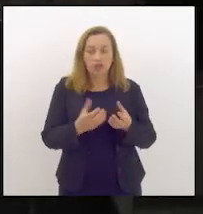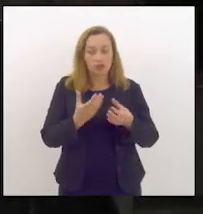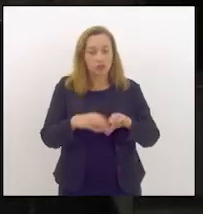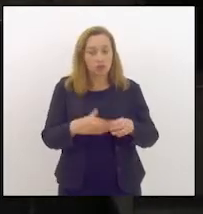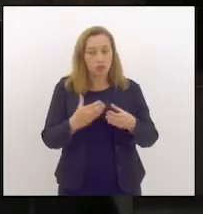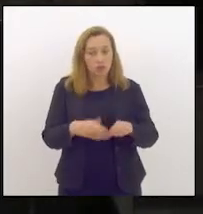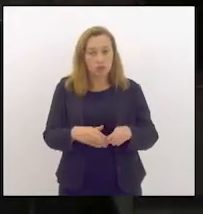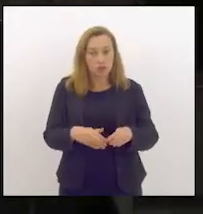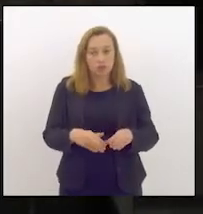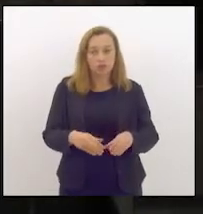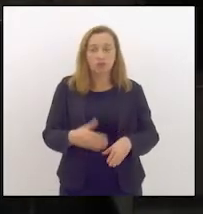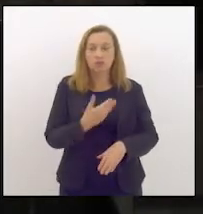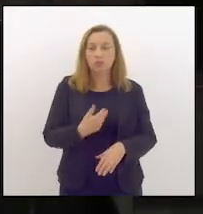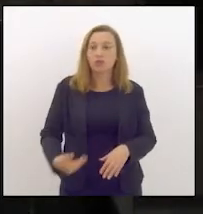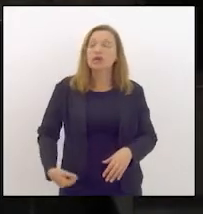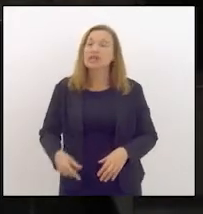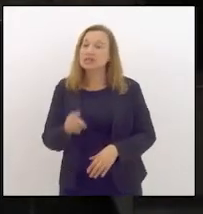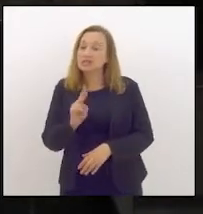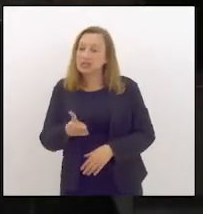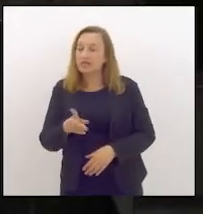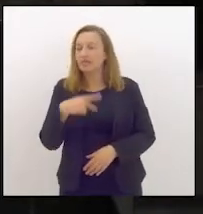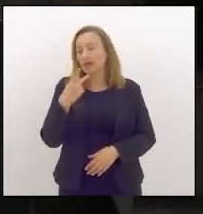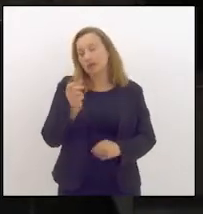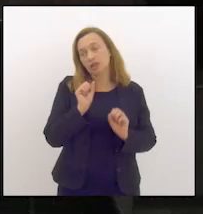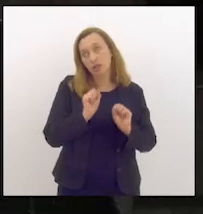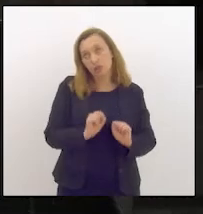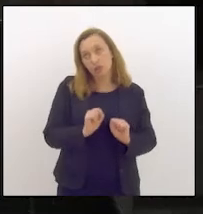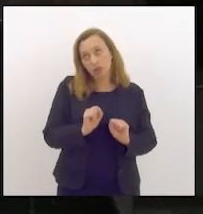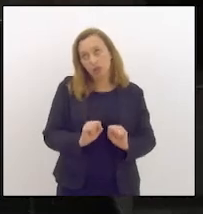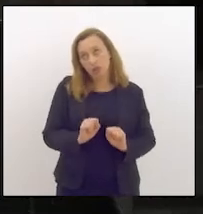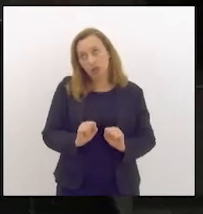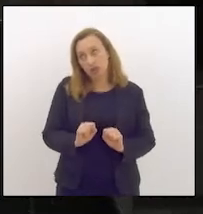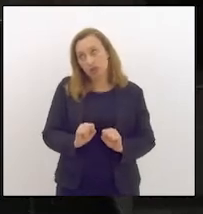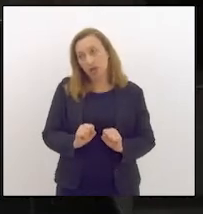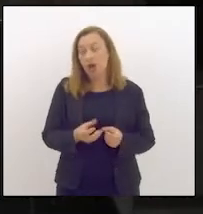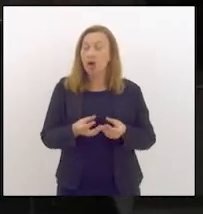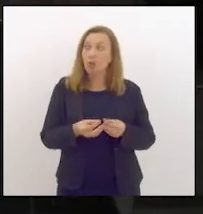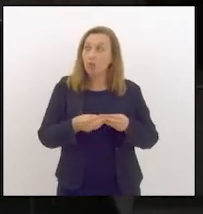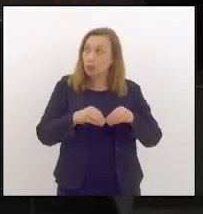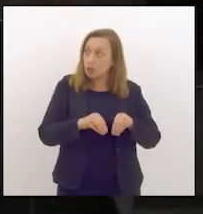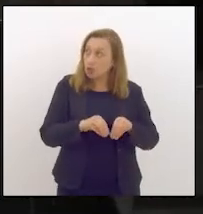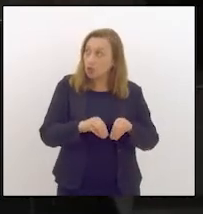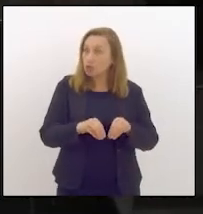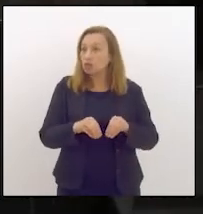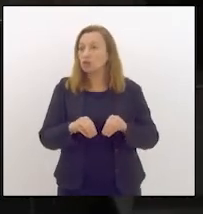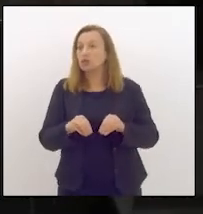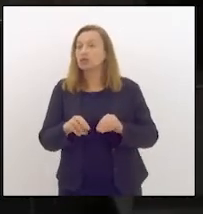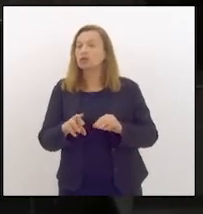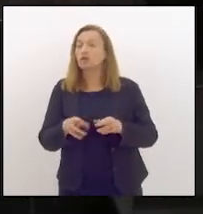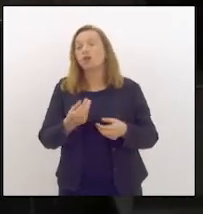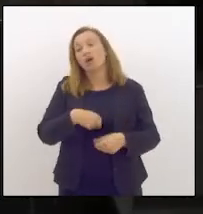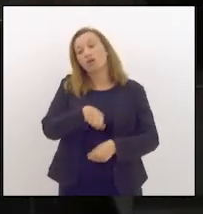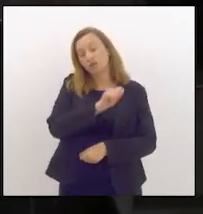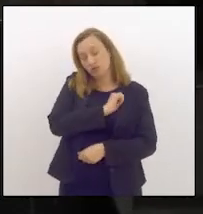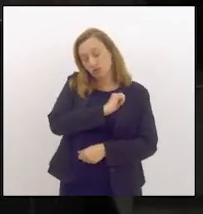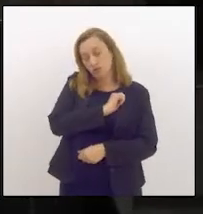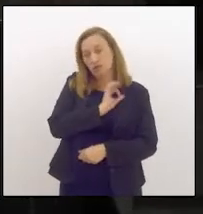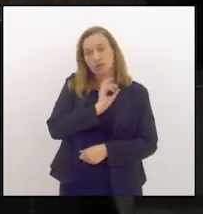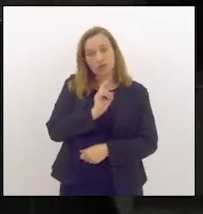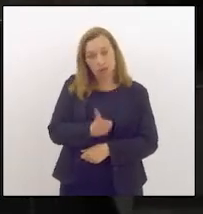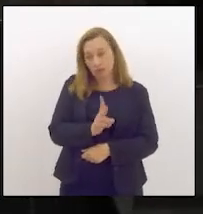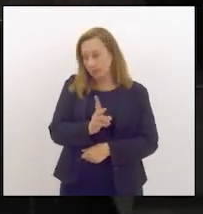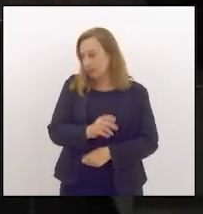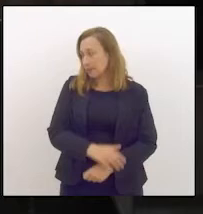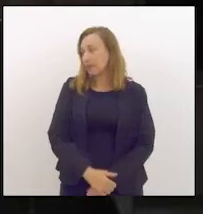alegando que poderia estar ferindo o regime de recuperação fiscal